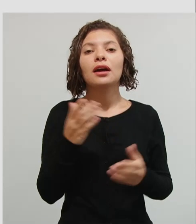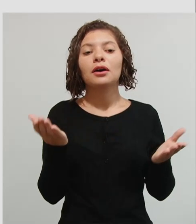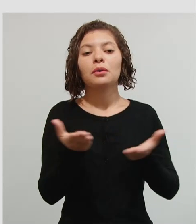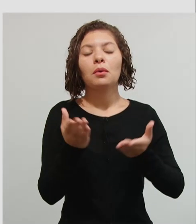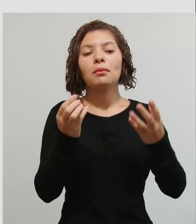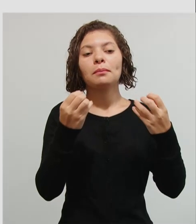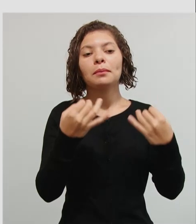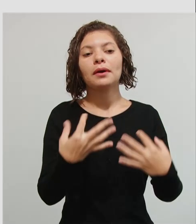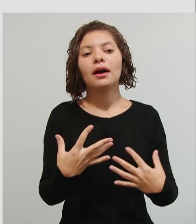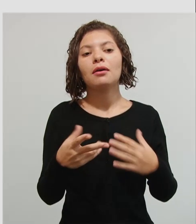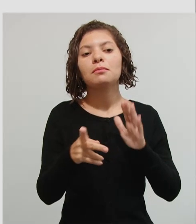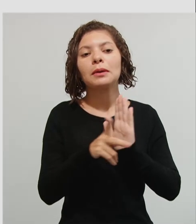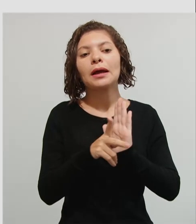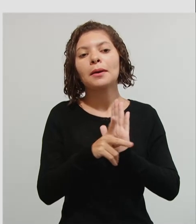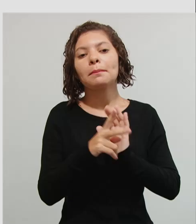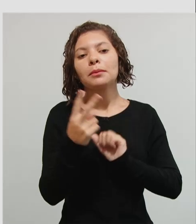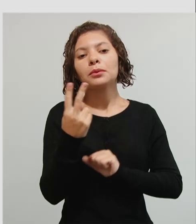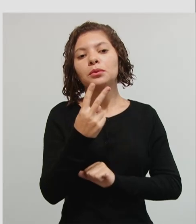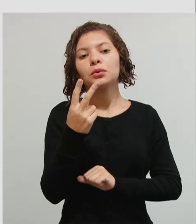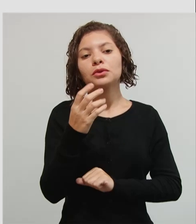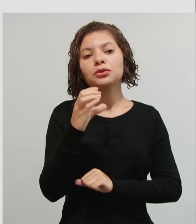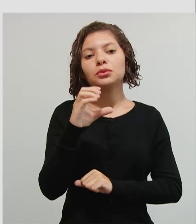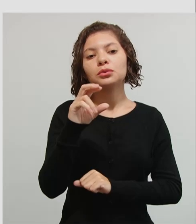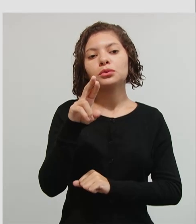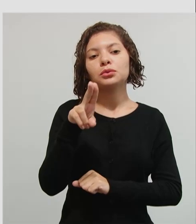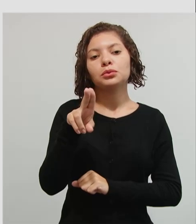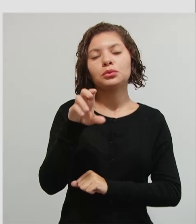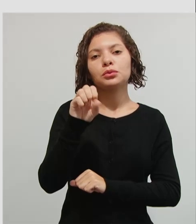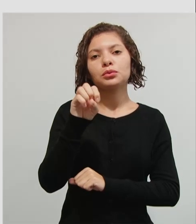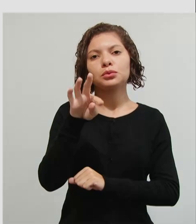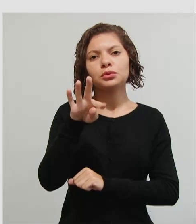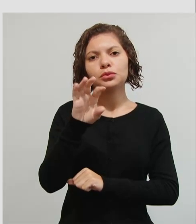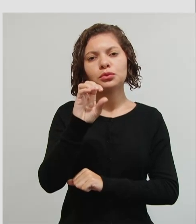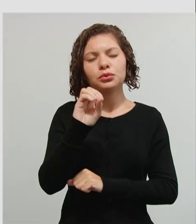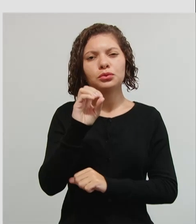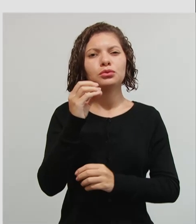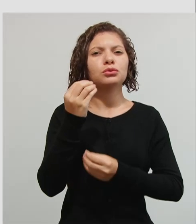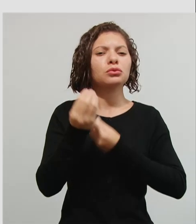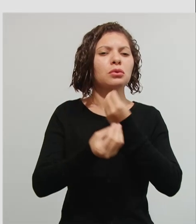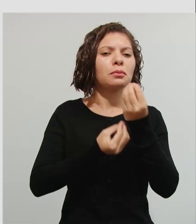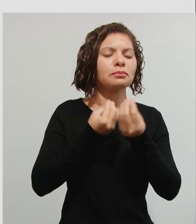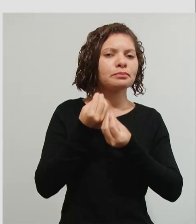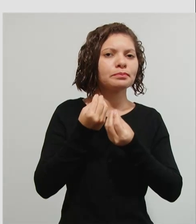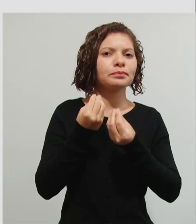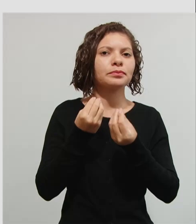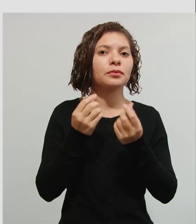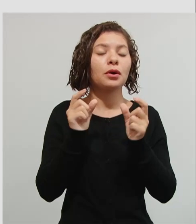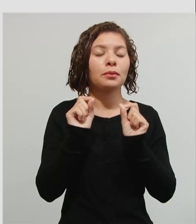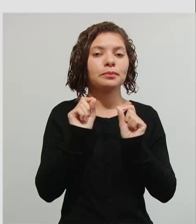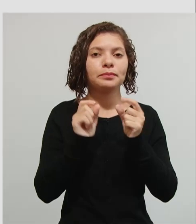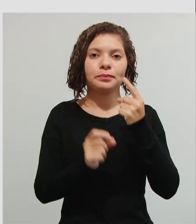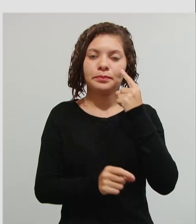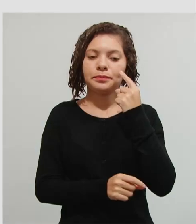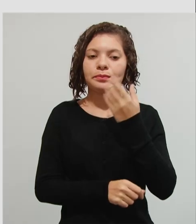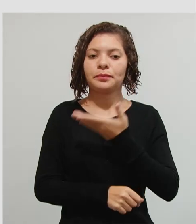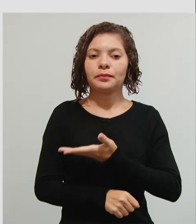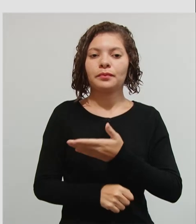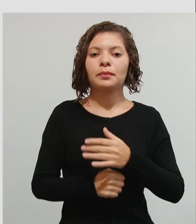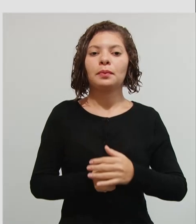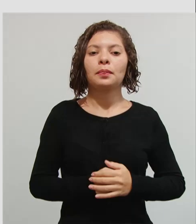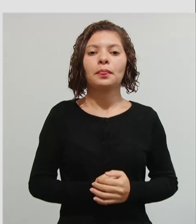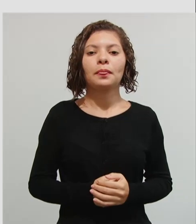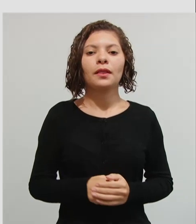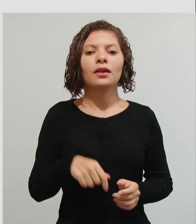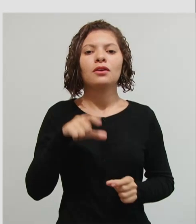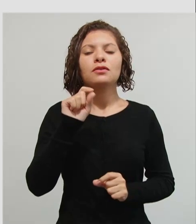número 2, que é sobre o custo. Nós economistas enxergamos o custo de uma maneira muito peculiar. Para economistas, o custo de algo é o que